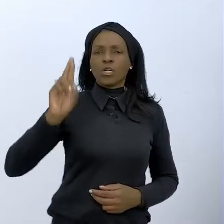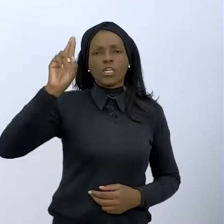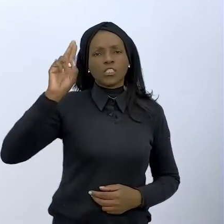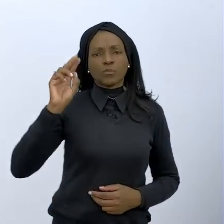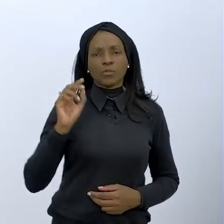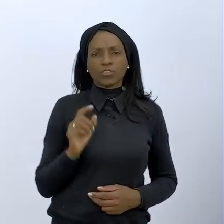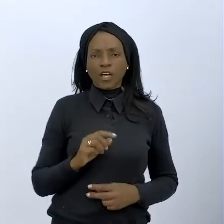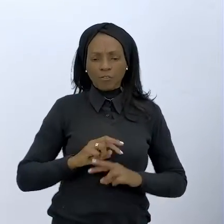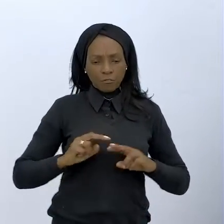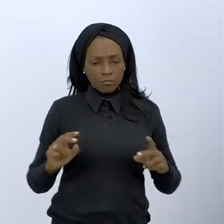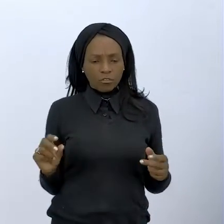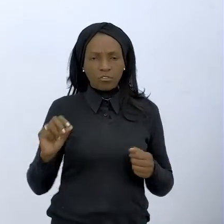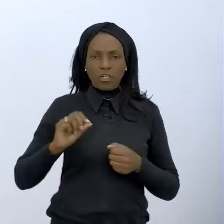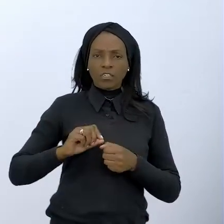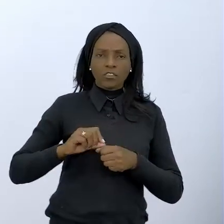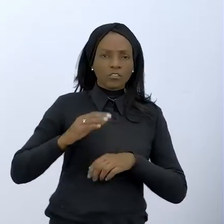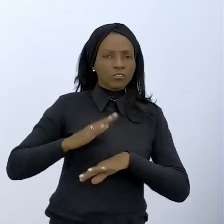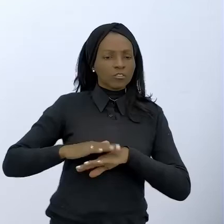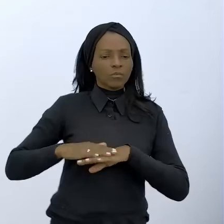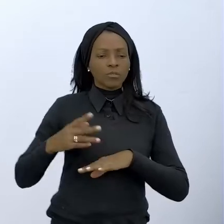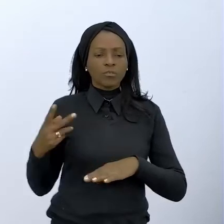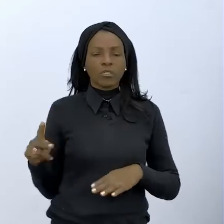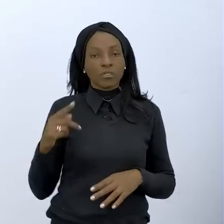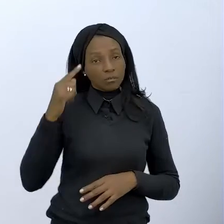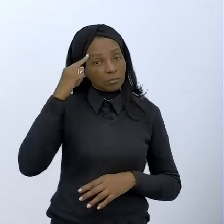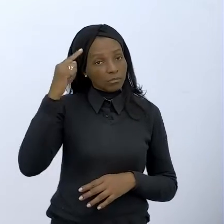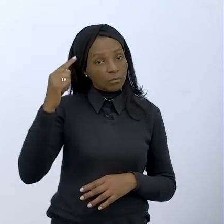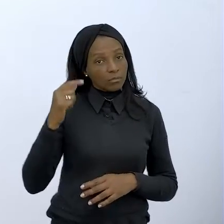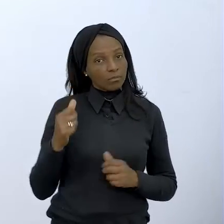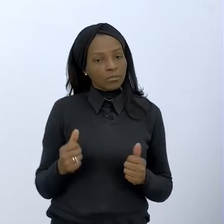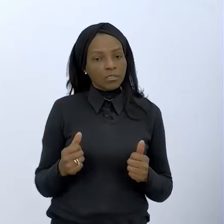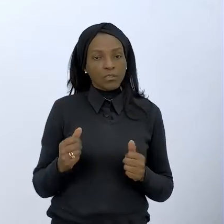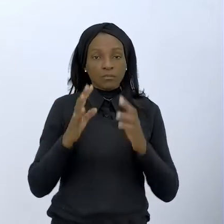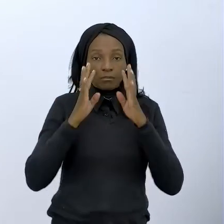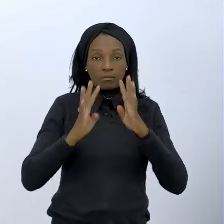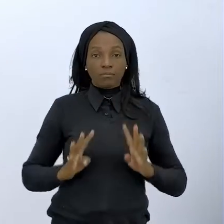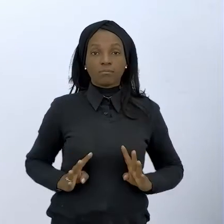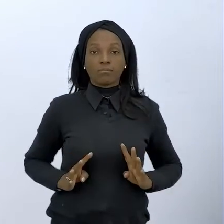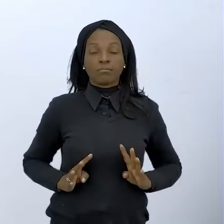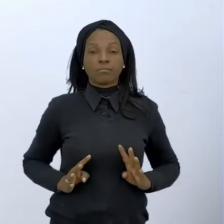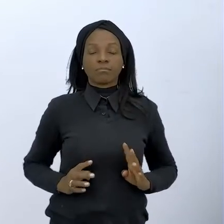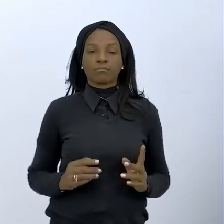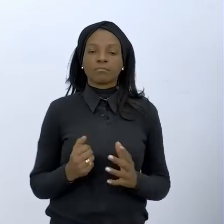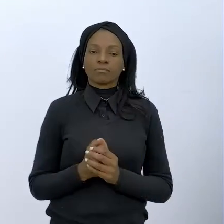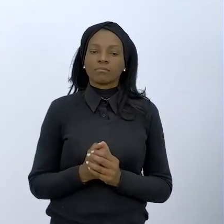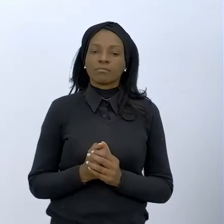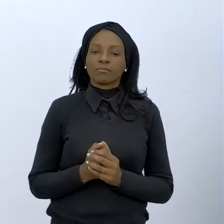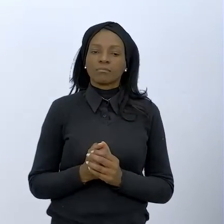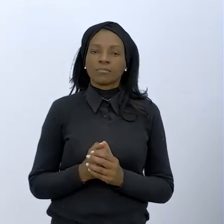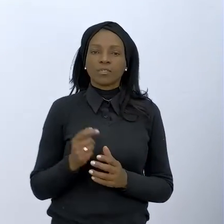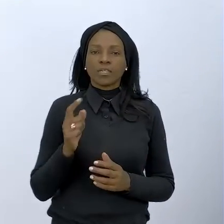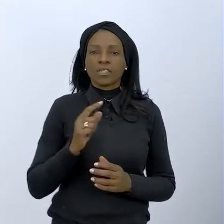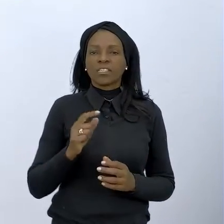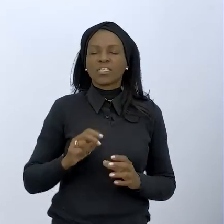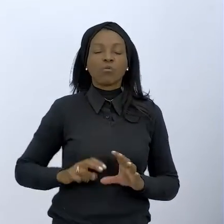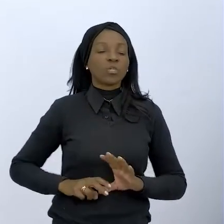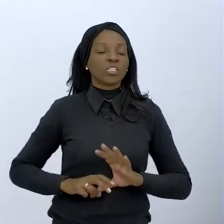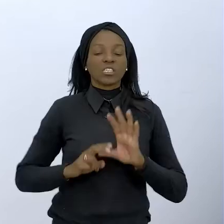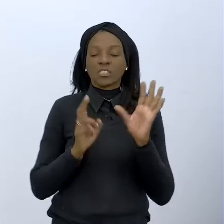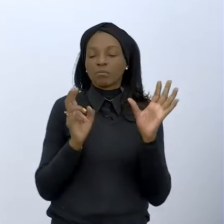das ações. Pensem no que eu vou dizer, escutem bem. Não a revelia do